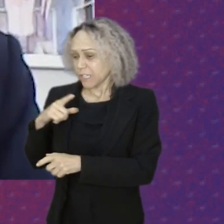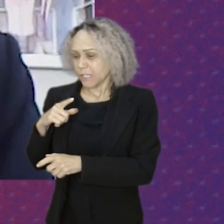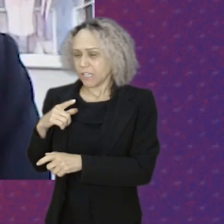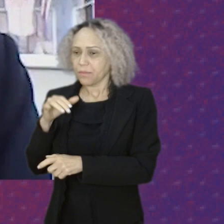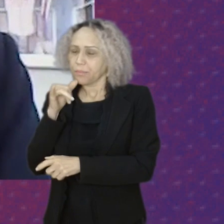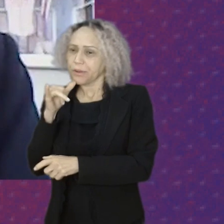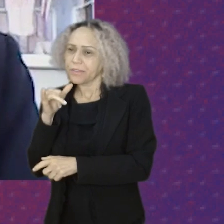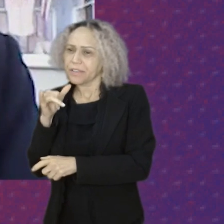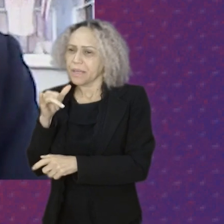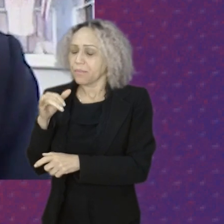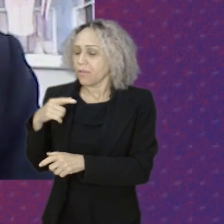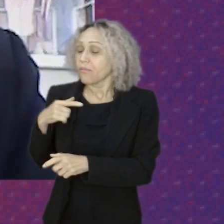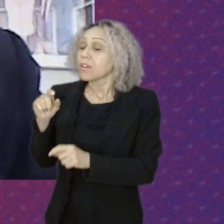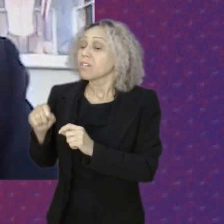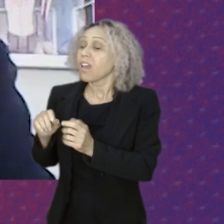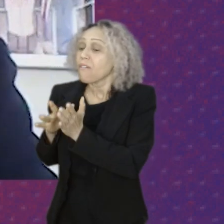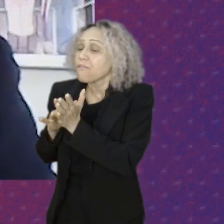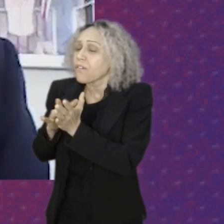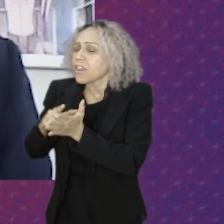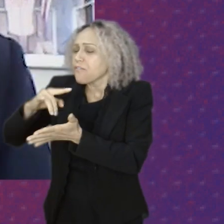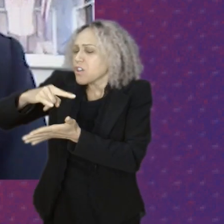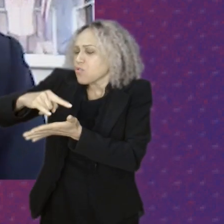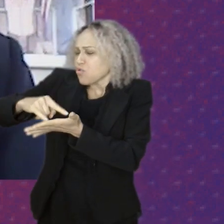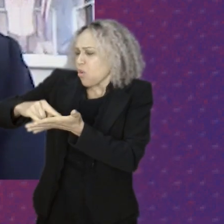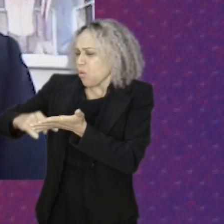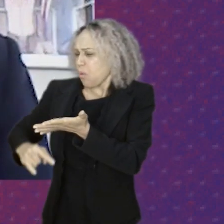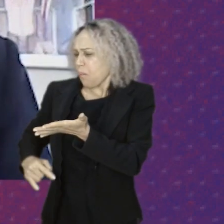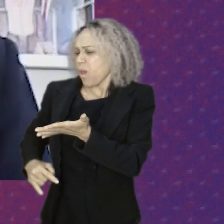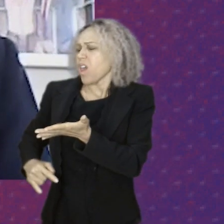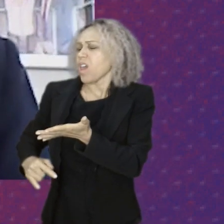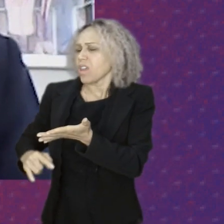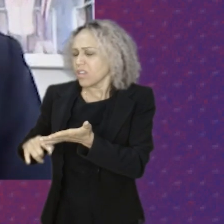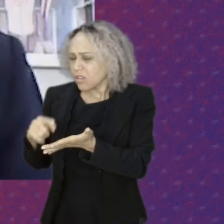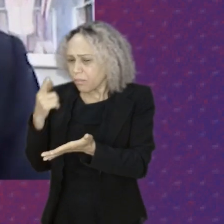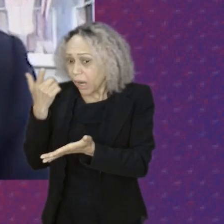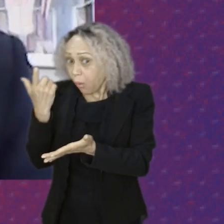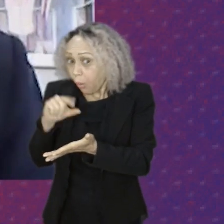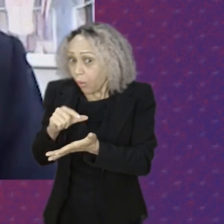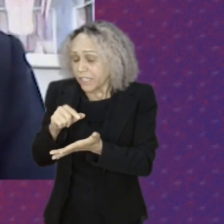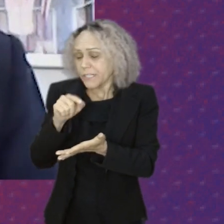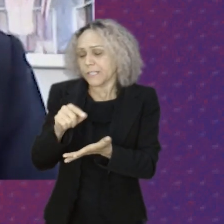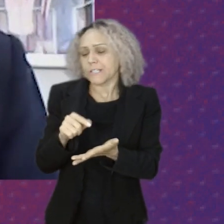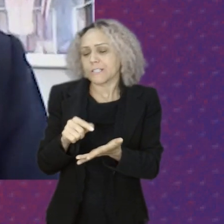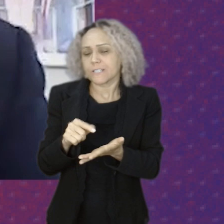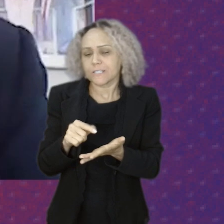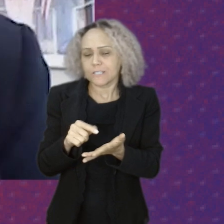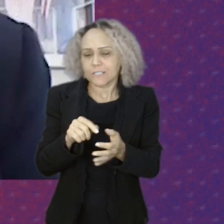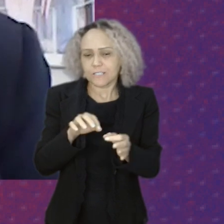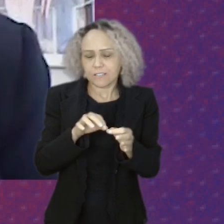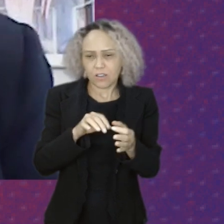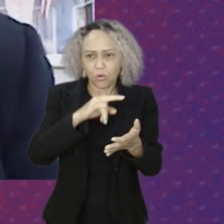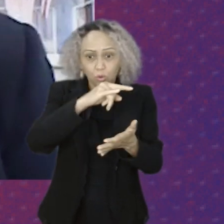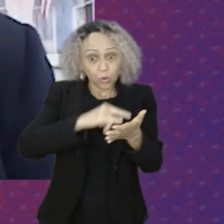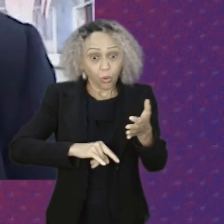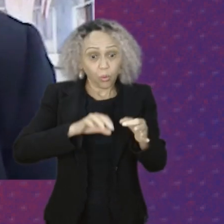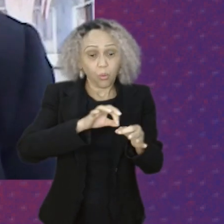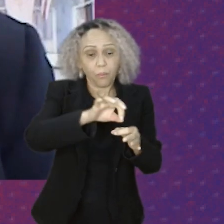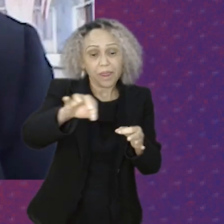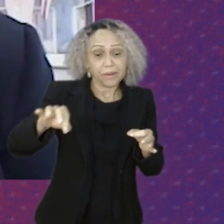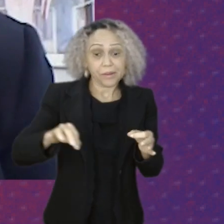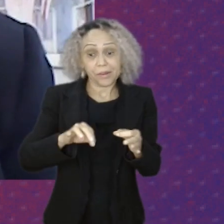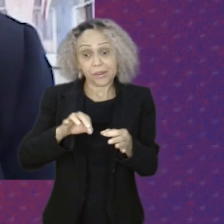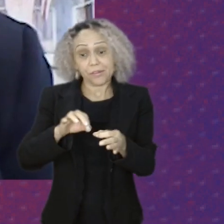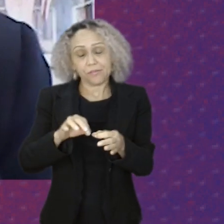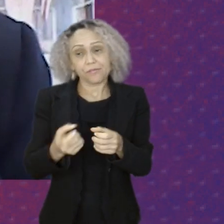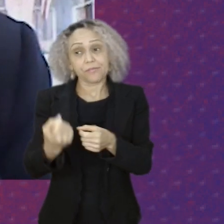né, para ter o acesso a essa terra de volta, mesmo ela falida. Então, nós estamos nesse enfrentamento até judiciário aqui em nosso Estado quanto a isso.